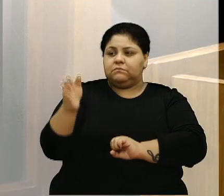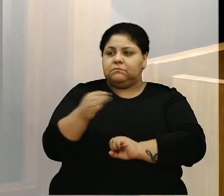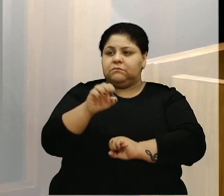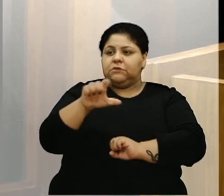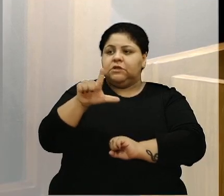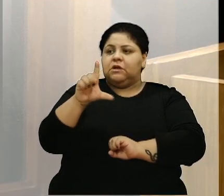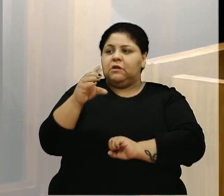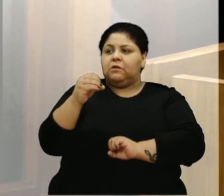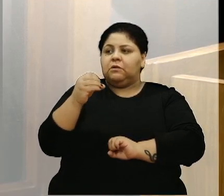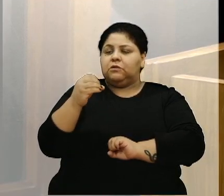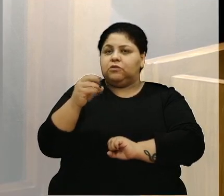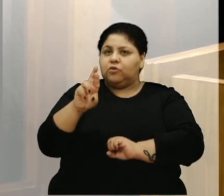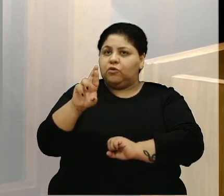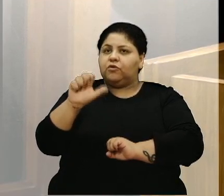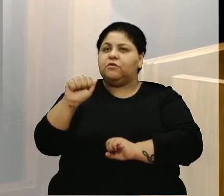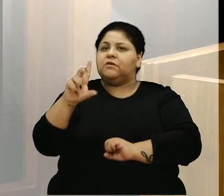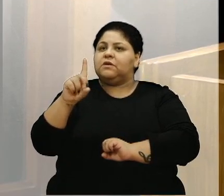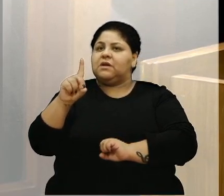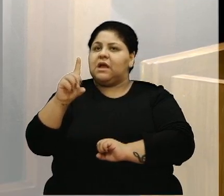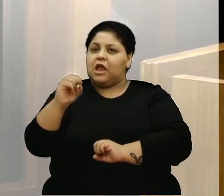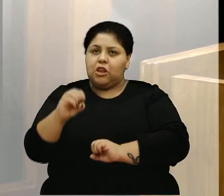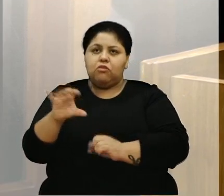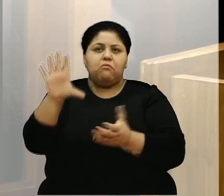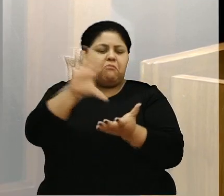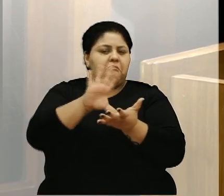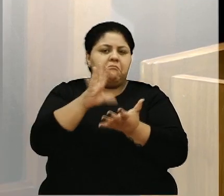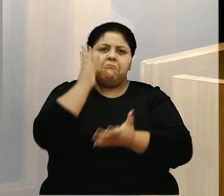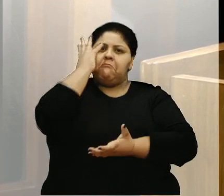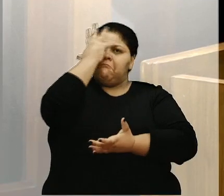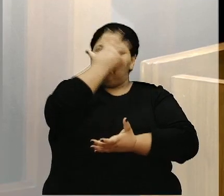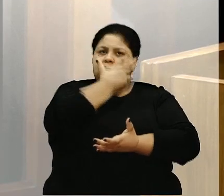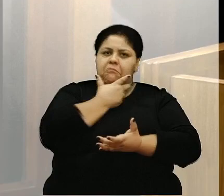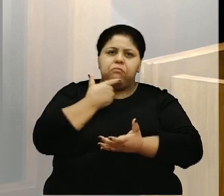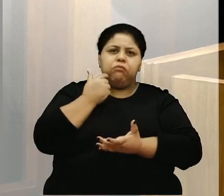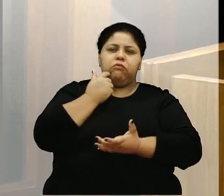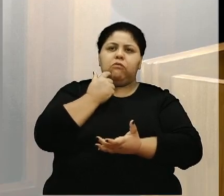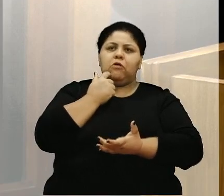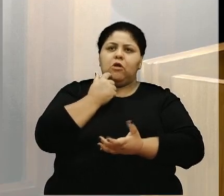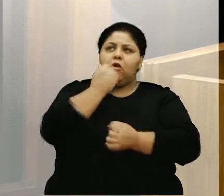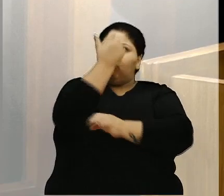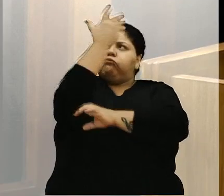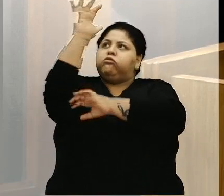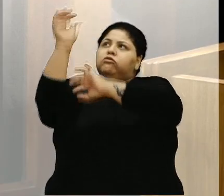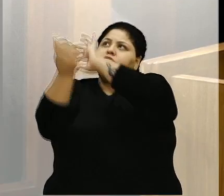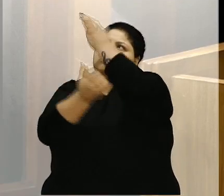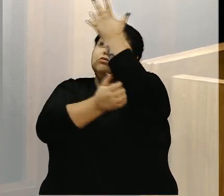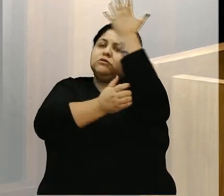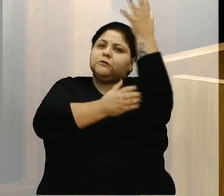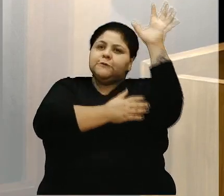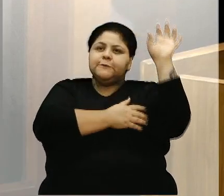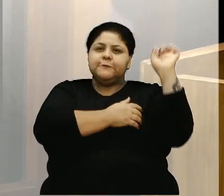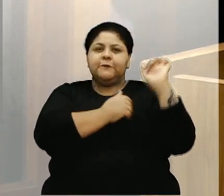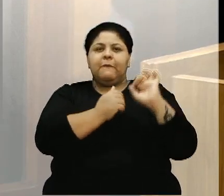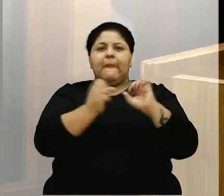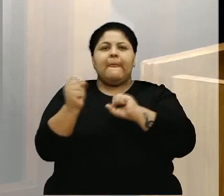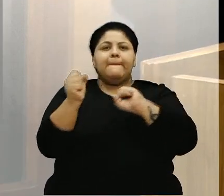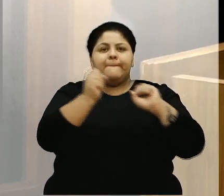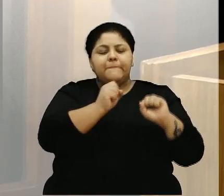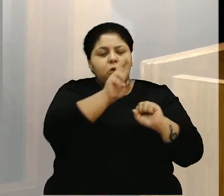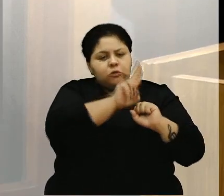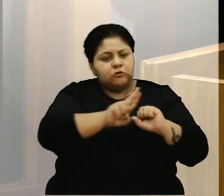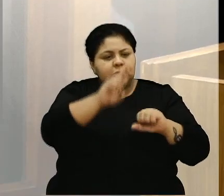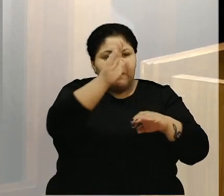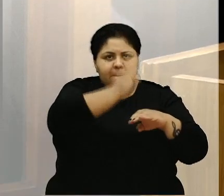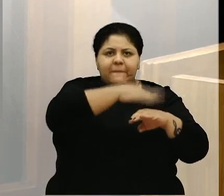também tem uma praça linda, uma praça com sombra, com árvores, onde as pessoas podem ocupar mais